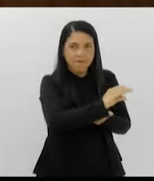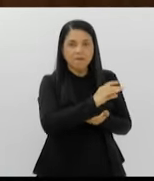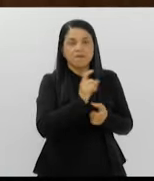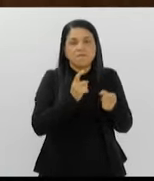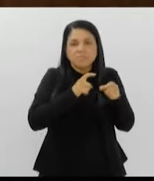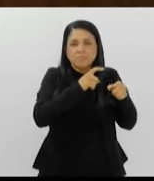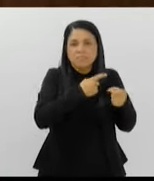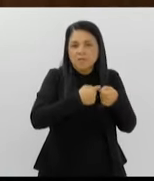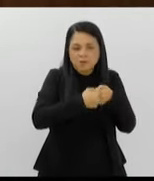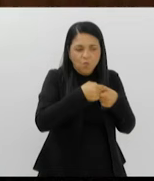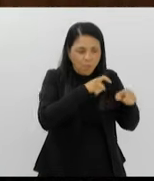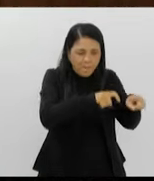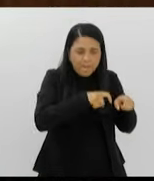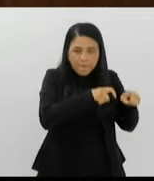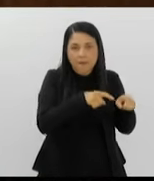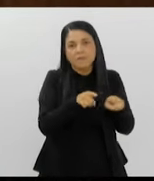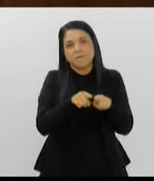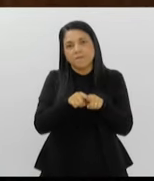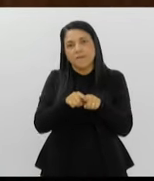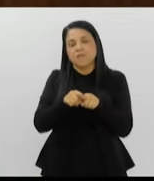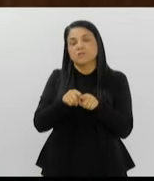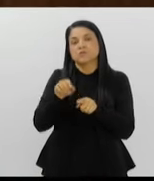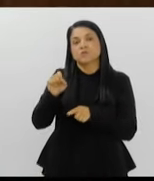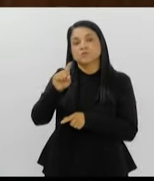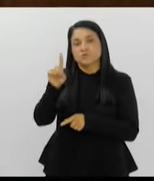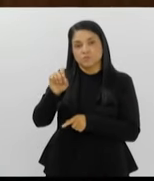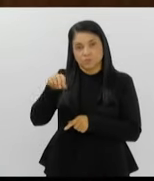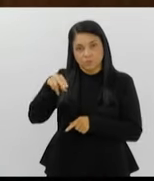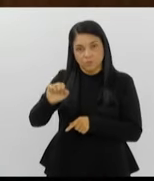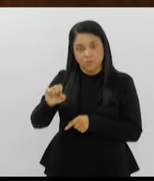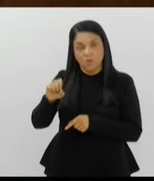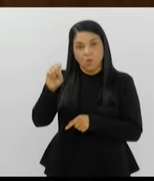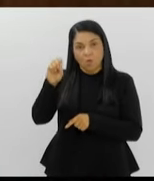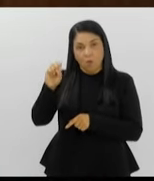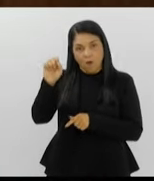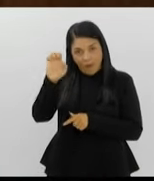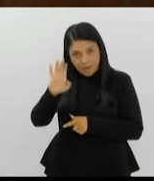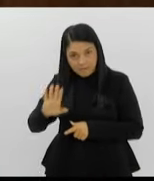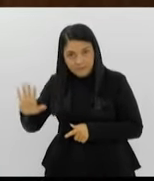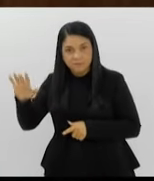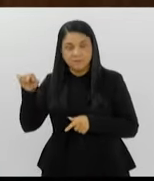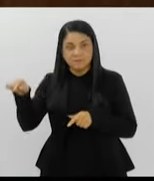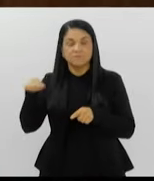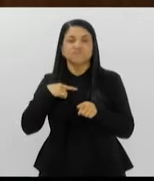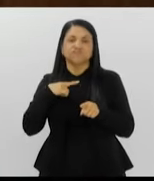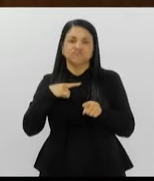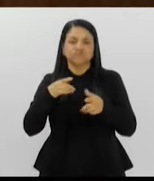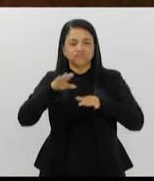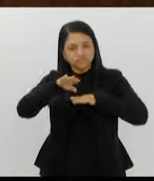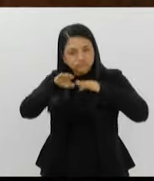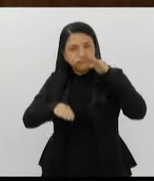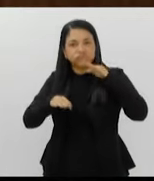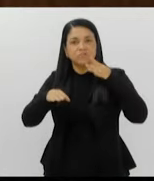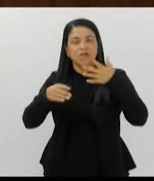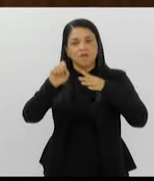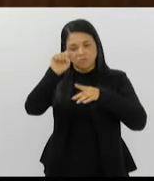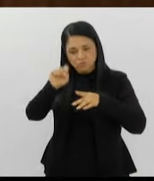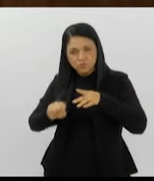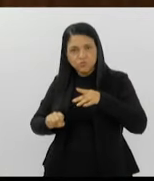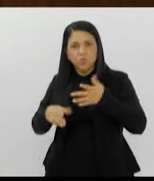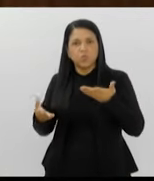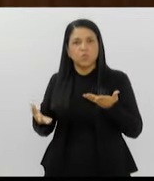um descompasso total os equipamentos culturais que existem na Zona Sul do Rio, por exemplo, é uma